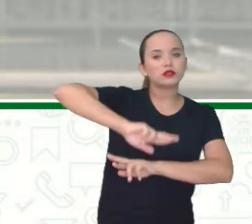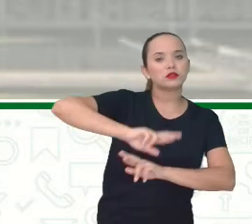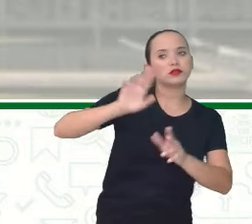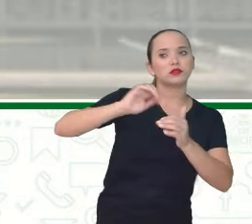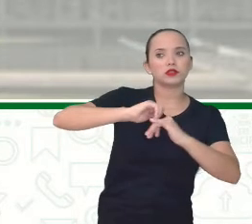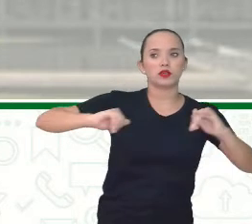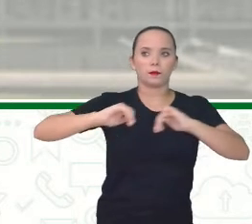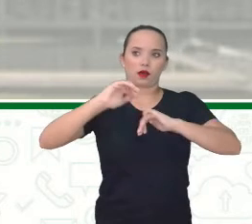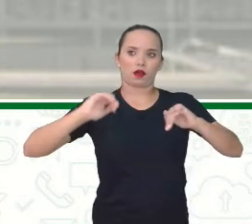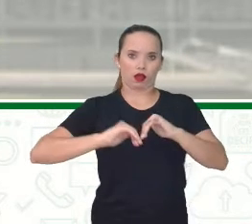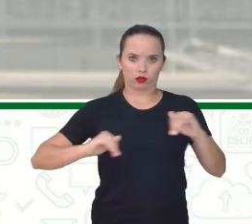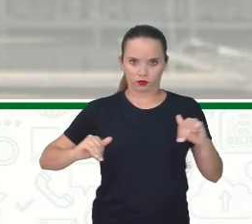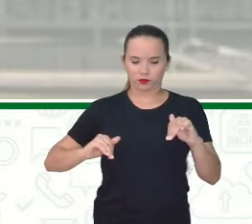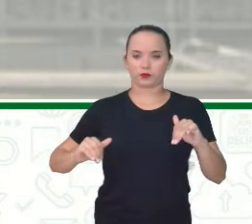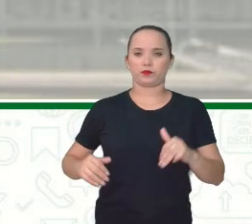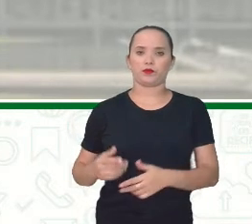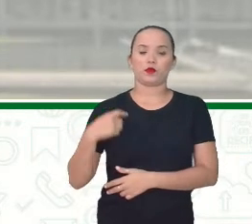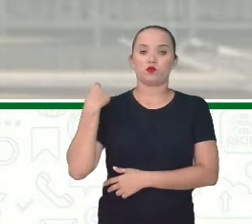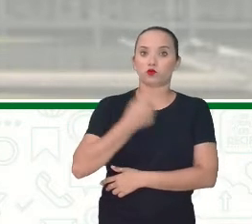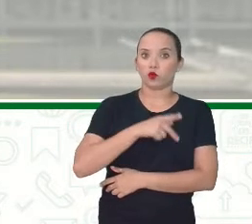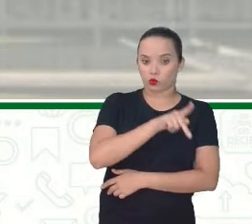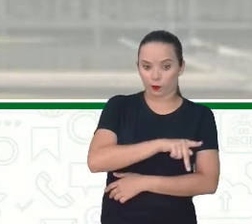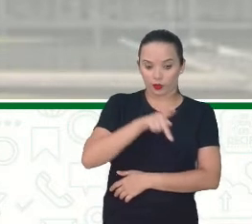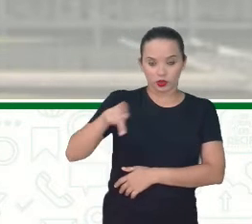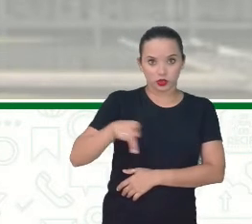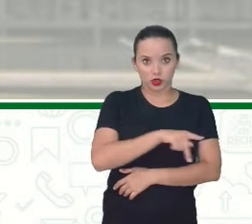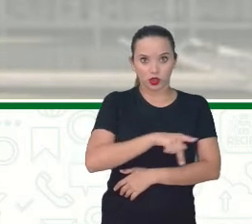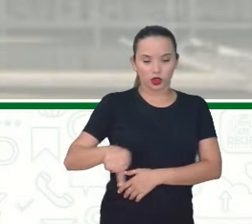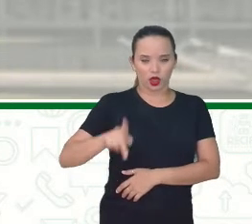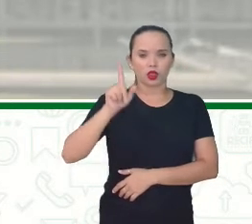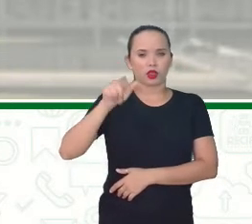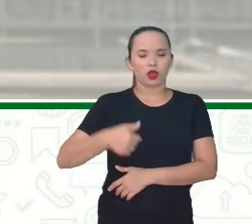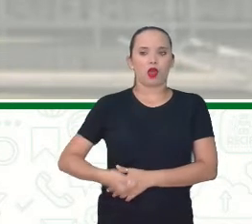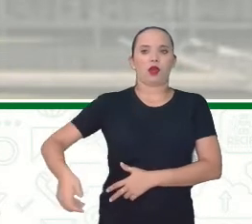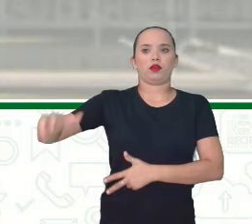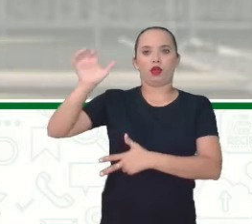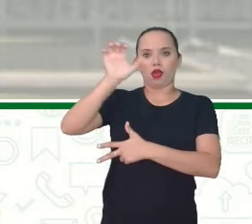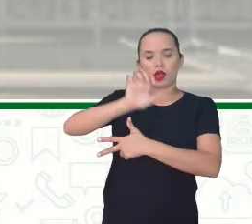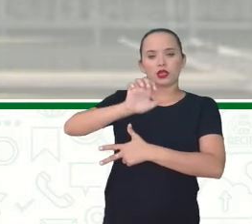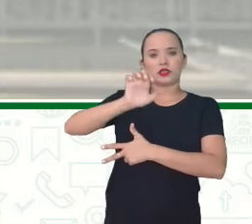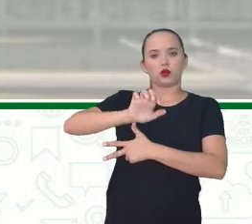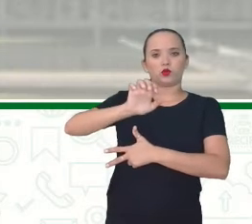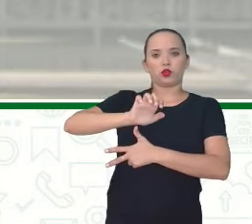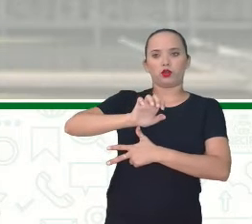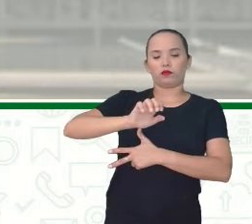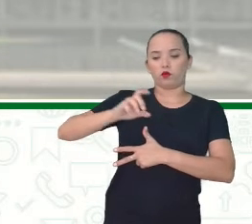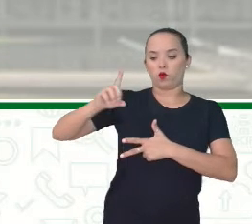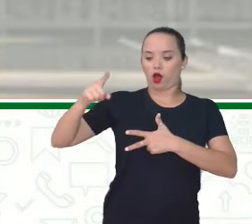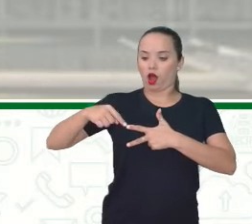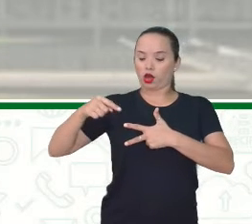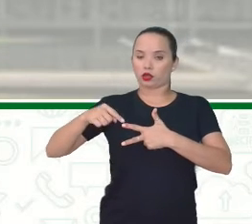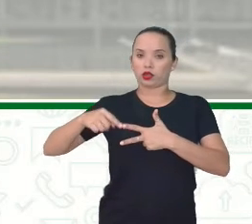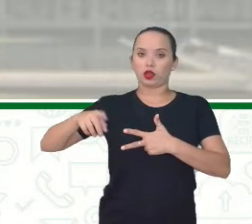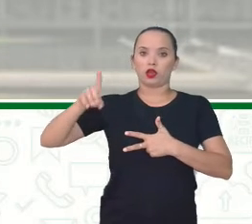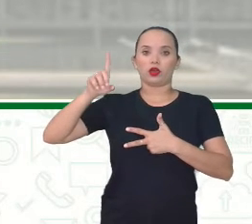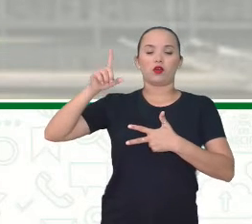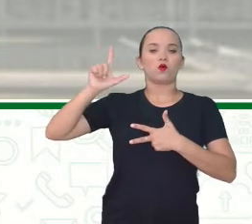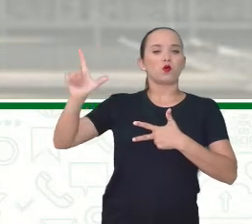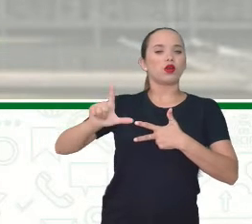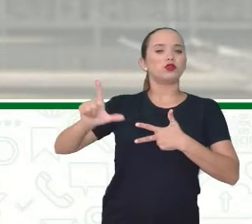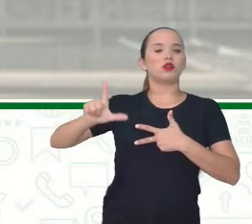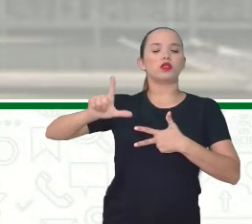Presidente da República, poder executivo, deputados e senadores, né, poder legislativo, e o judiciário,